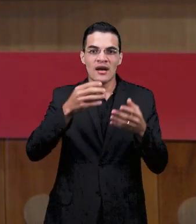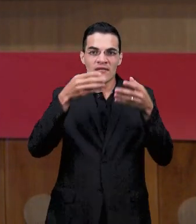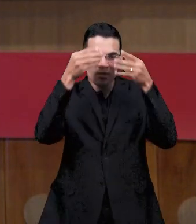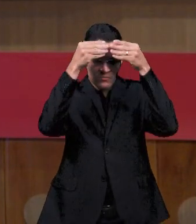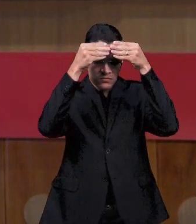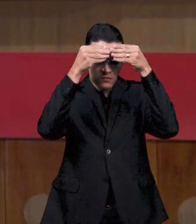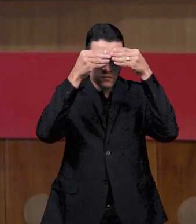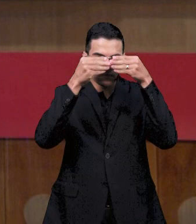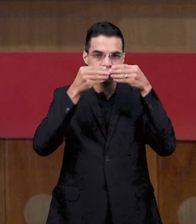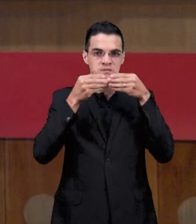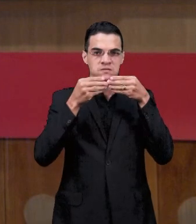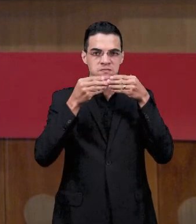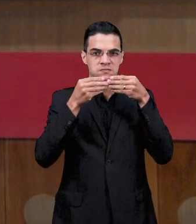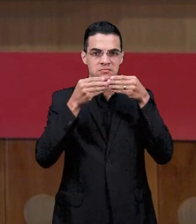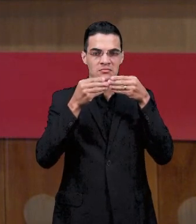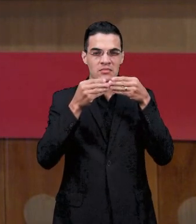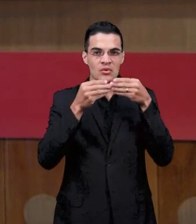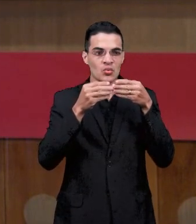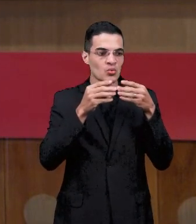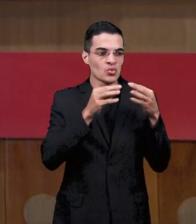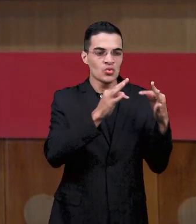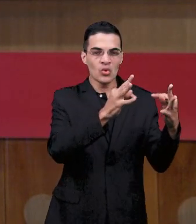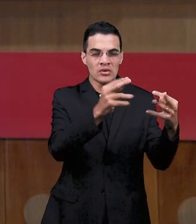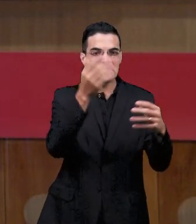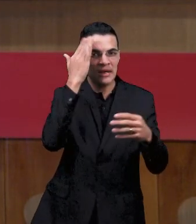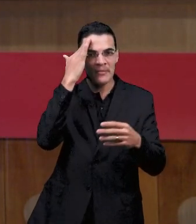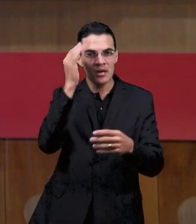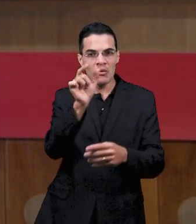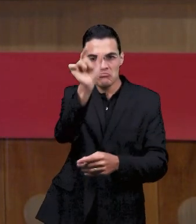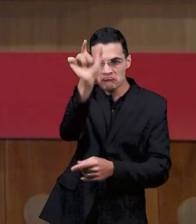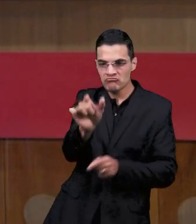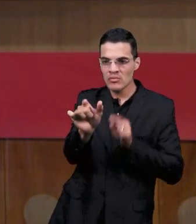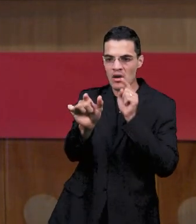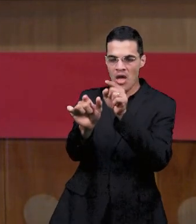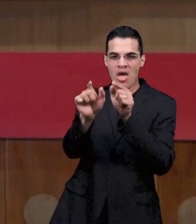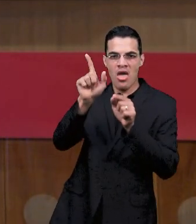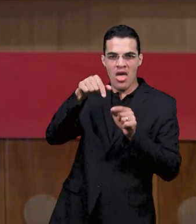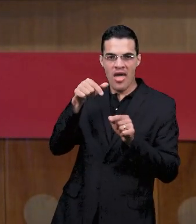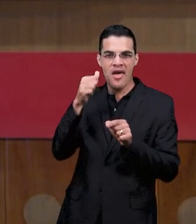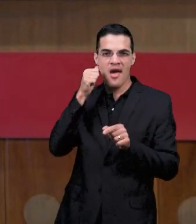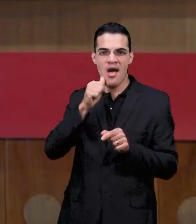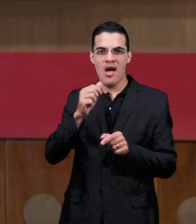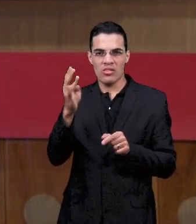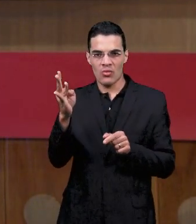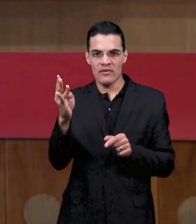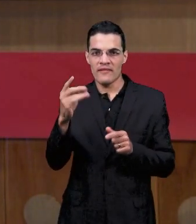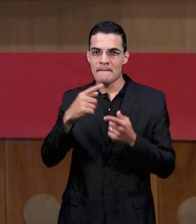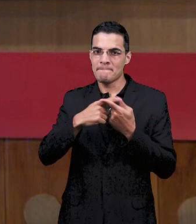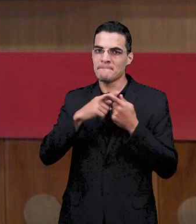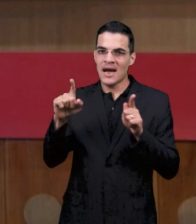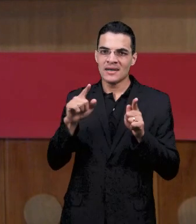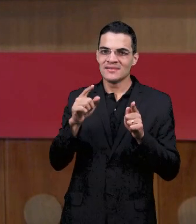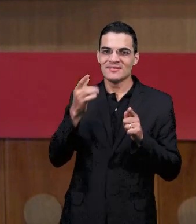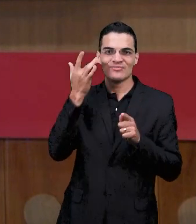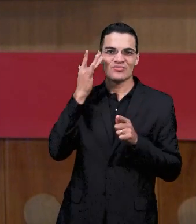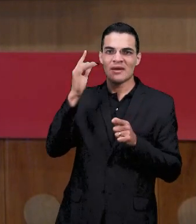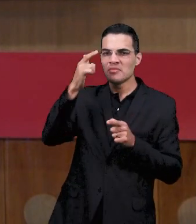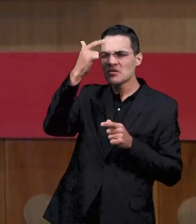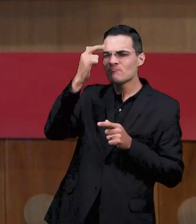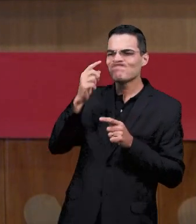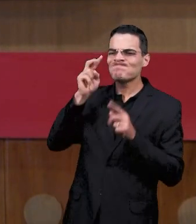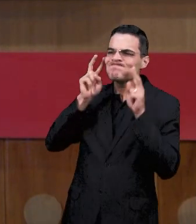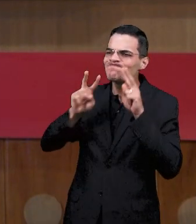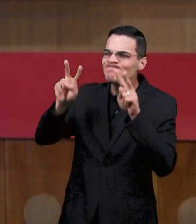o véu cobria. Há um véu que esconde a identidade da igreja fiel para o